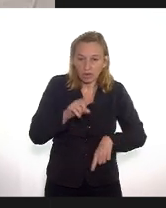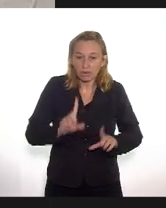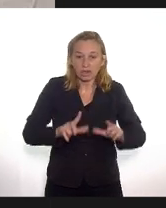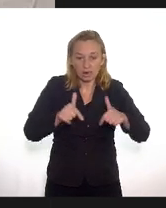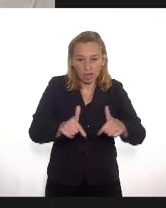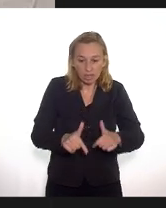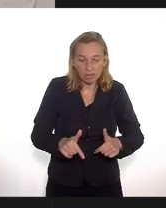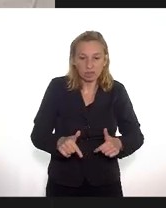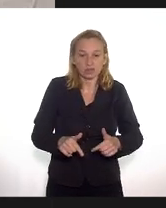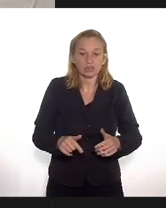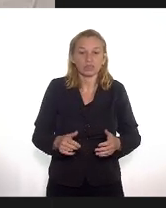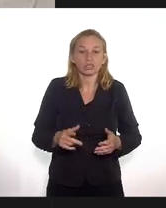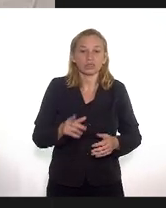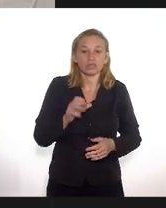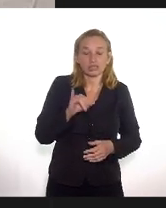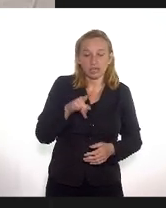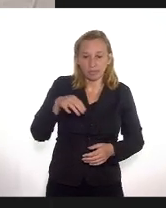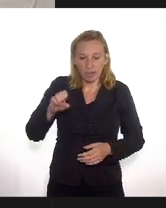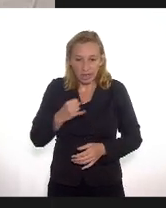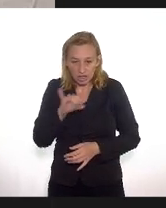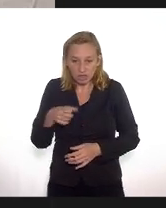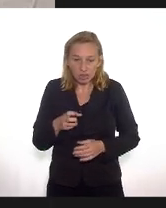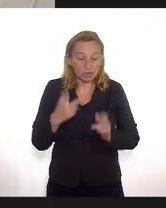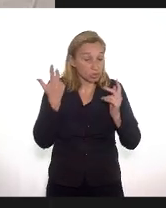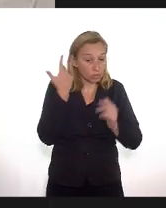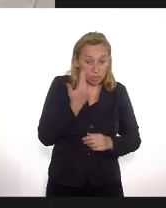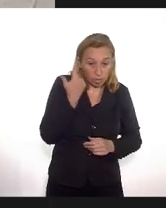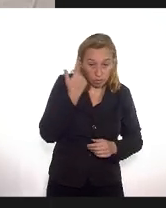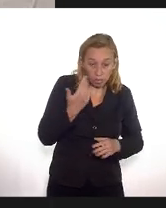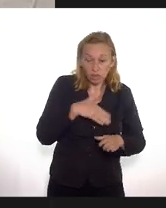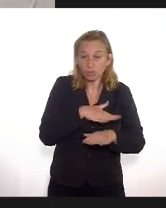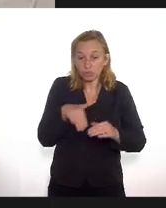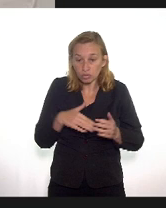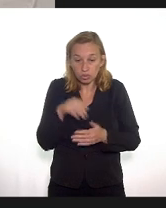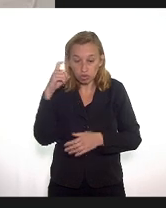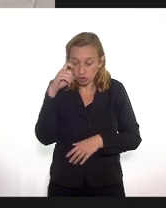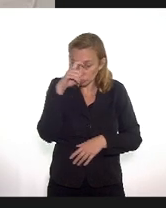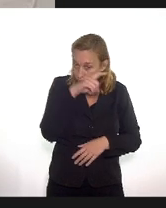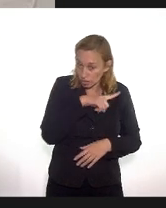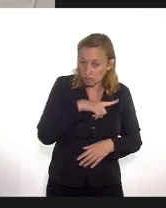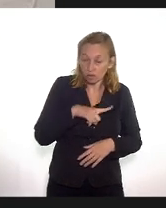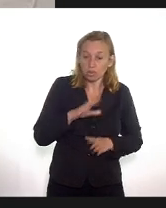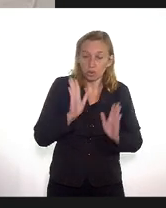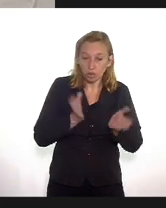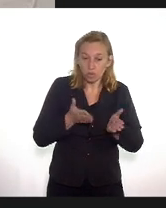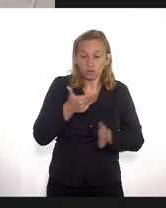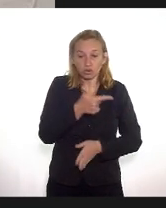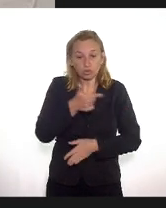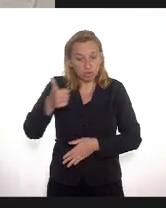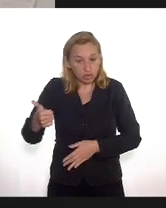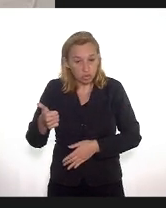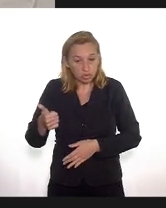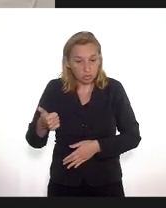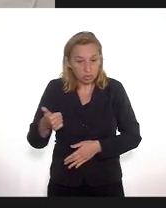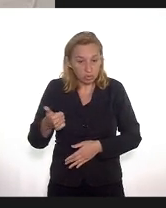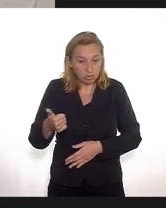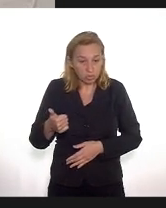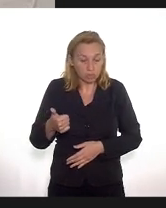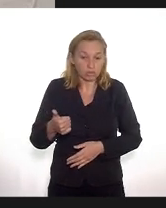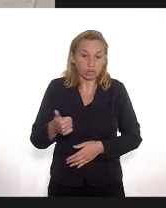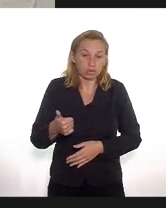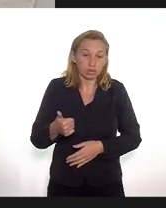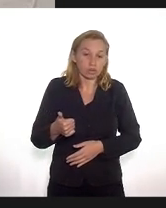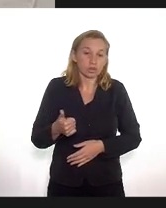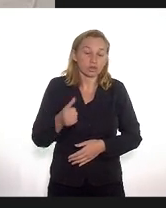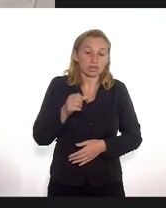CEDERJ, continuamos o semestre normalmente, mesmo com todas as dificuldades, que estamos hoje em 2021.1, né, o